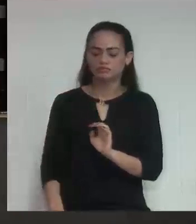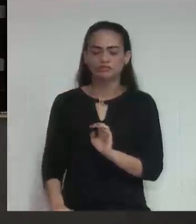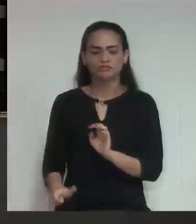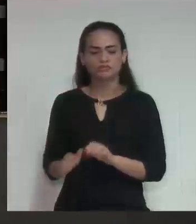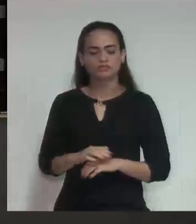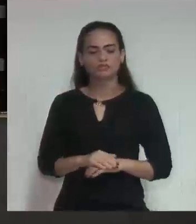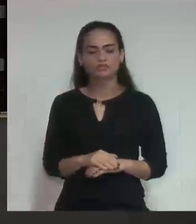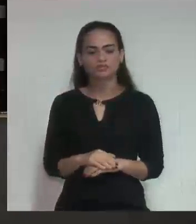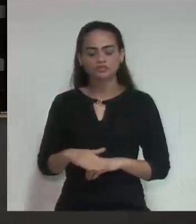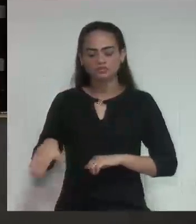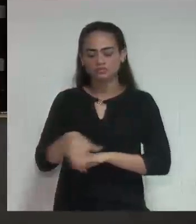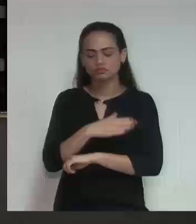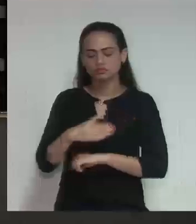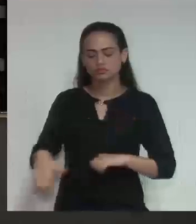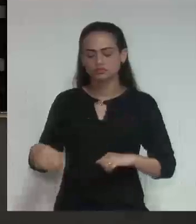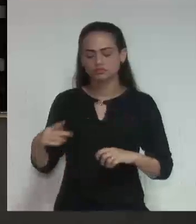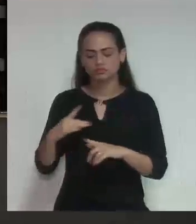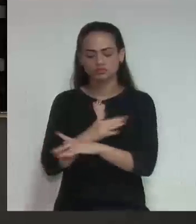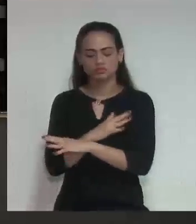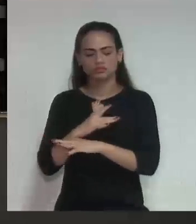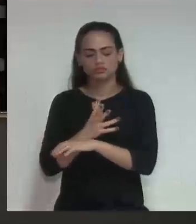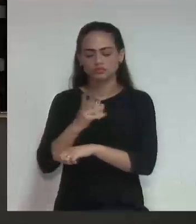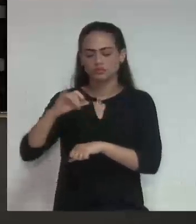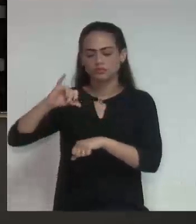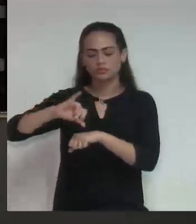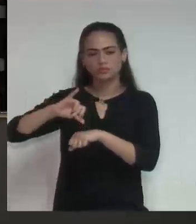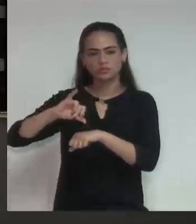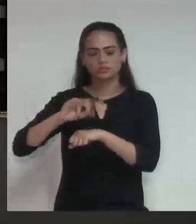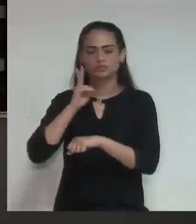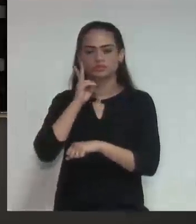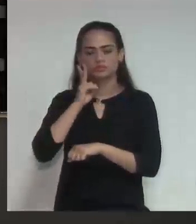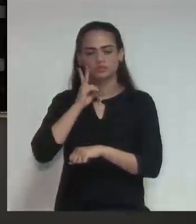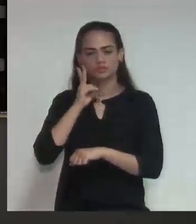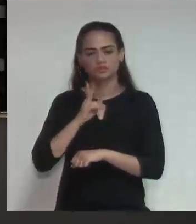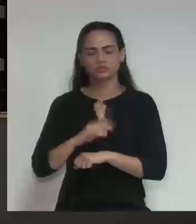Torani, número 268, Centro Vinhedo, São Paulo.